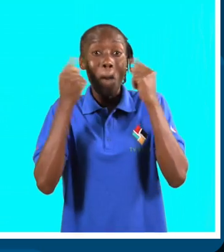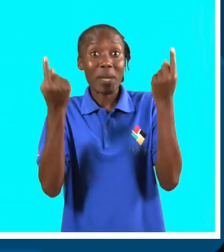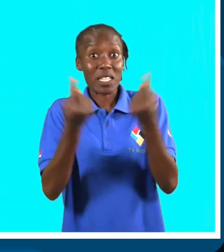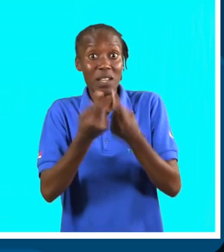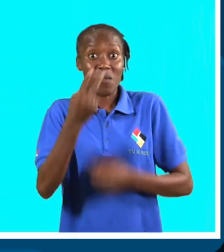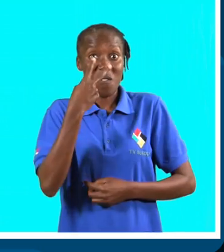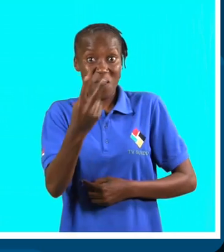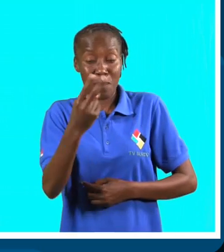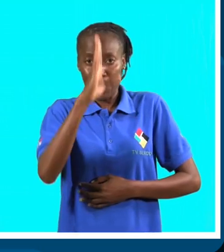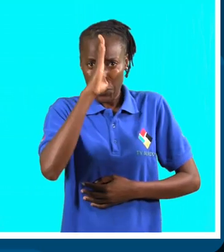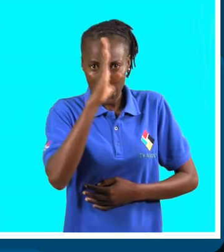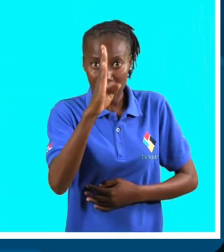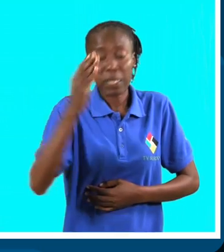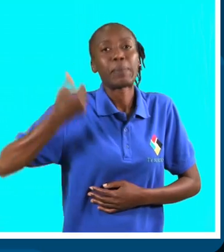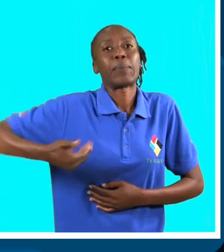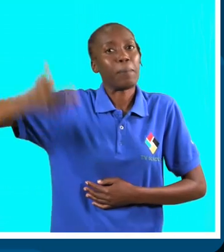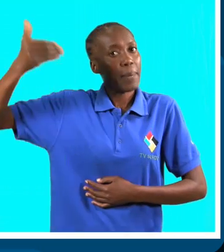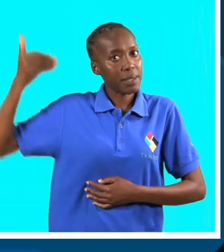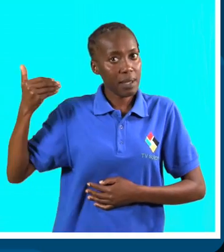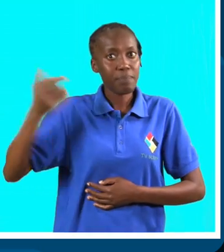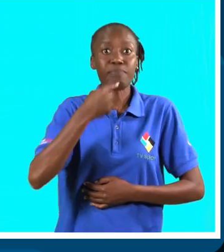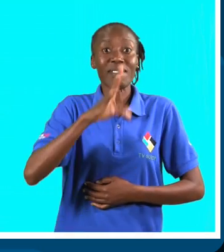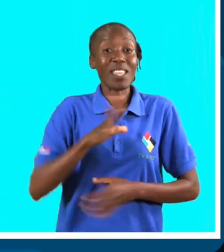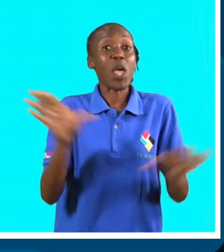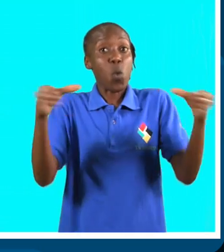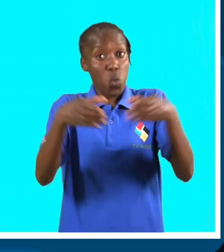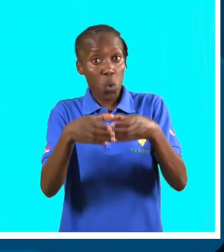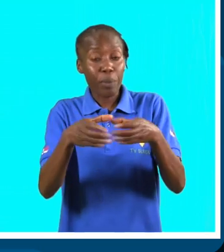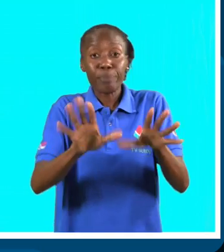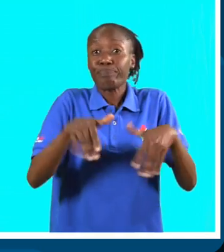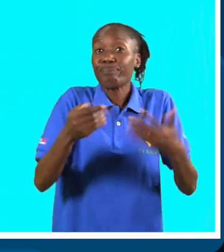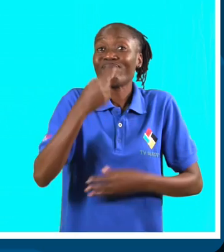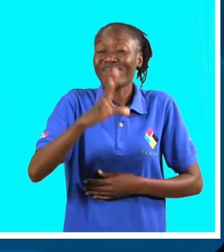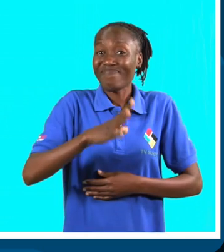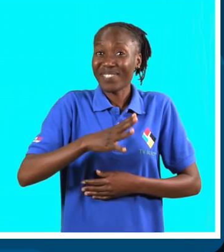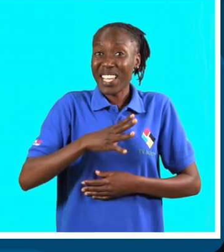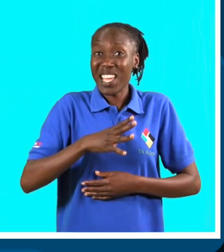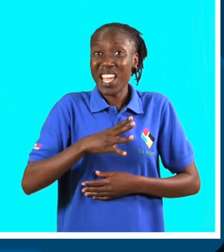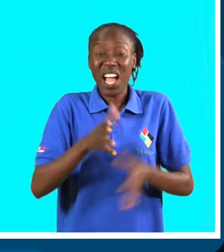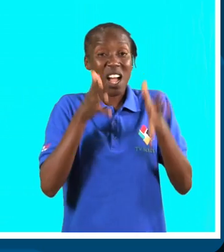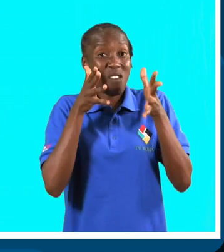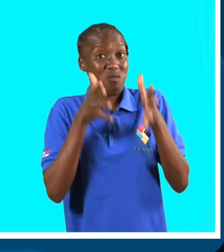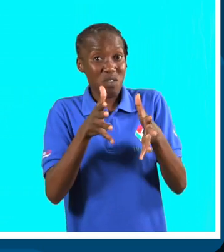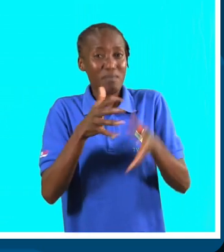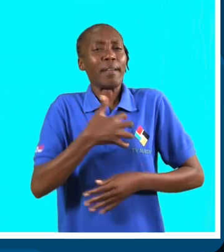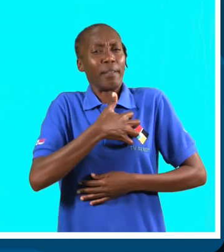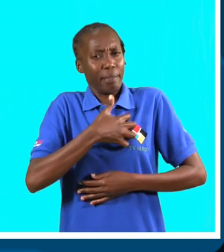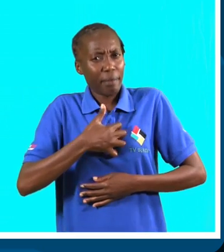e observação que nós vimos em relação ao comportamento do passado da nossa equipe, a um posicionamento